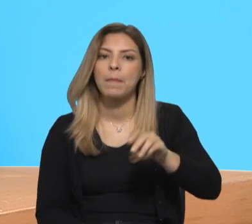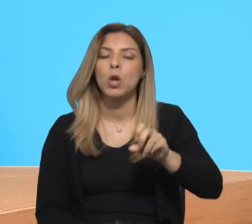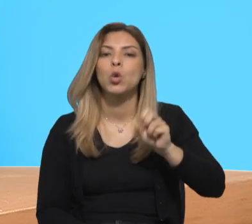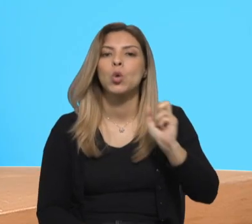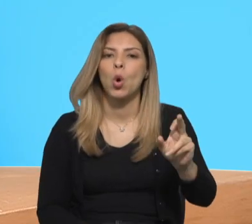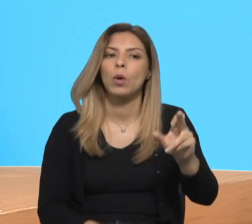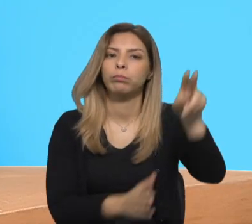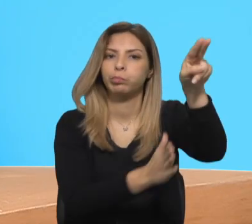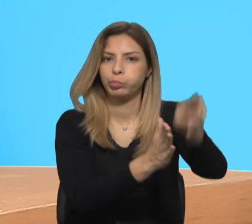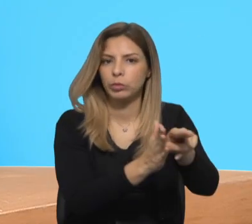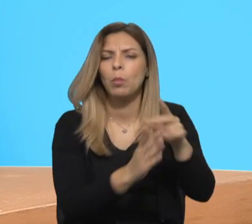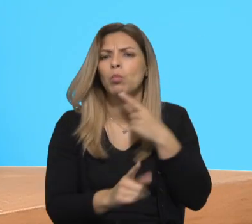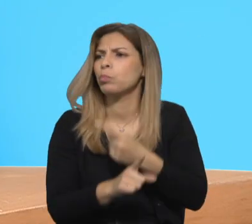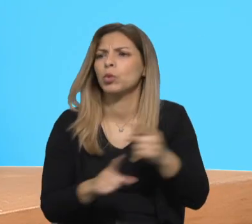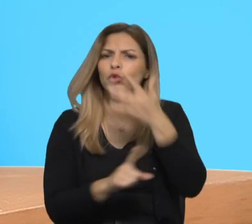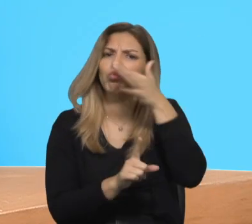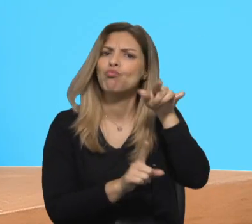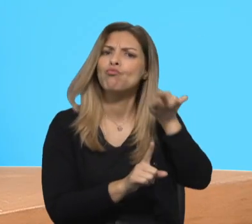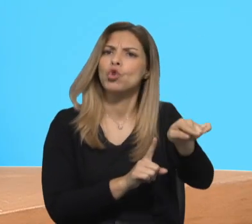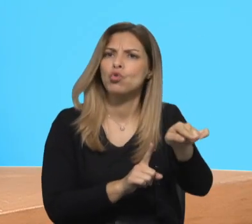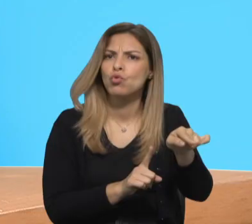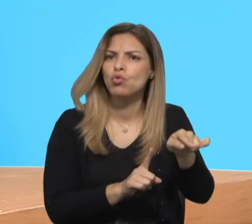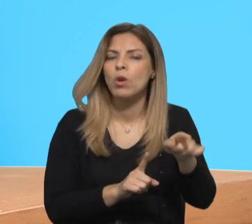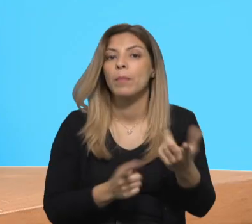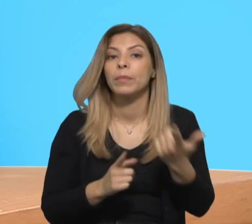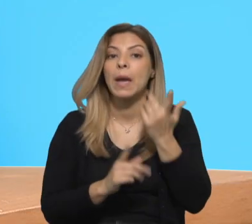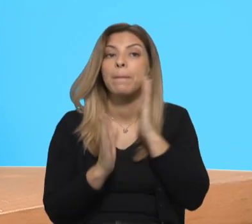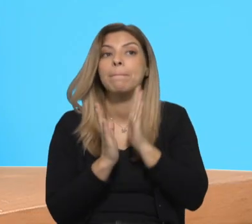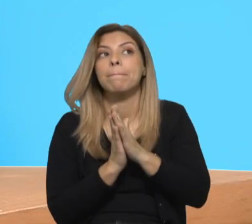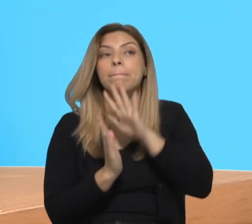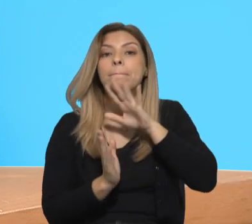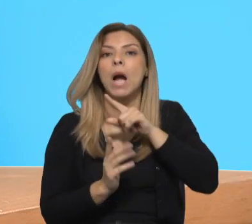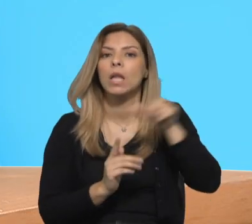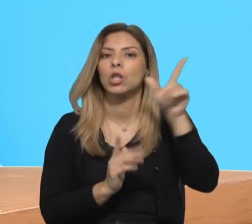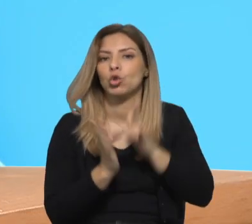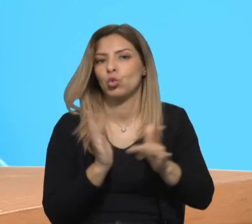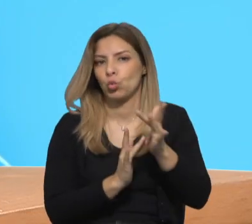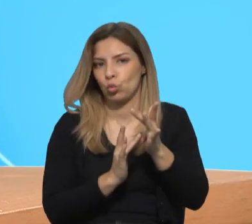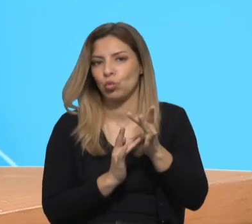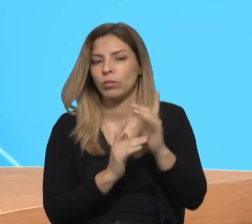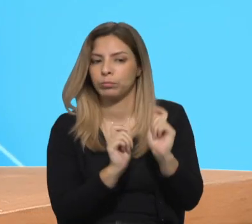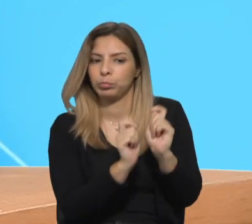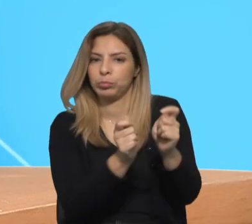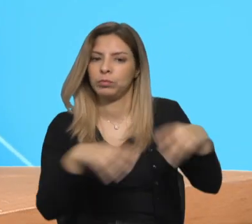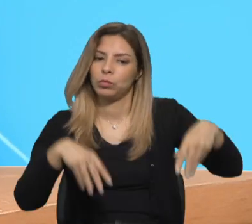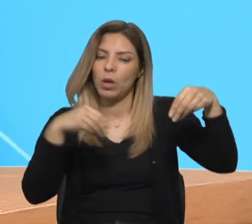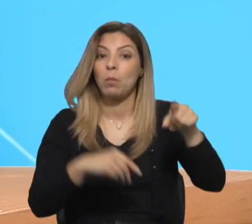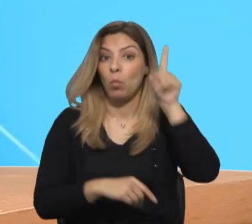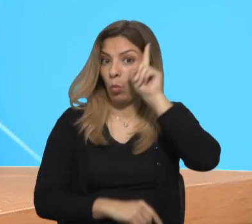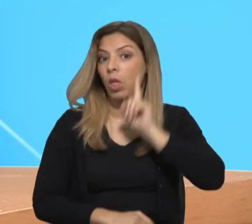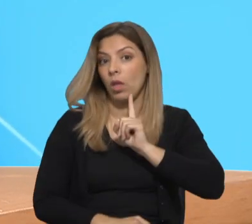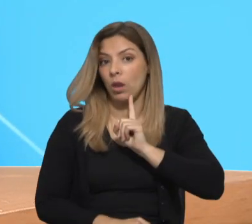Maior? Porque é dedicada à Mãe de Deus, à Mãe de Jesus, uma mulher,